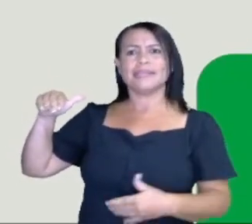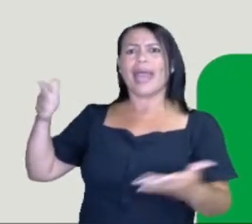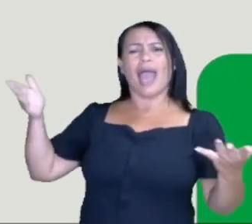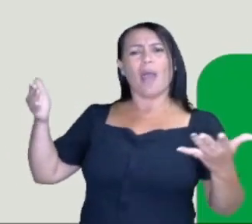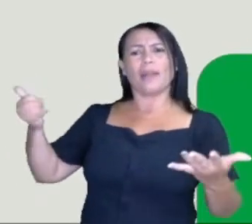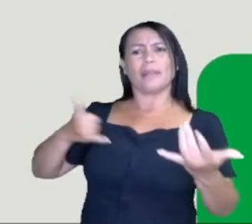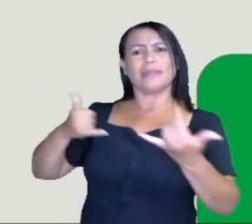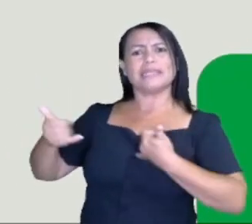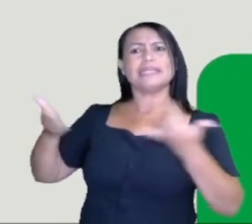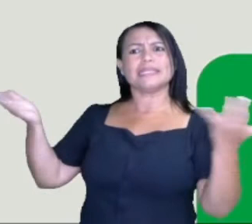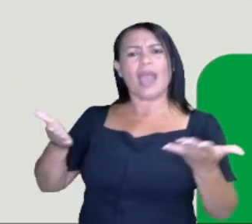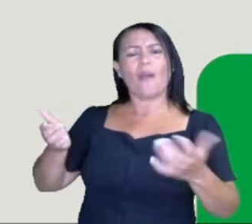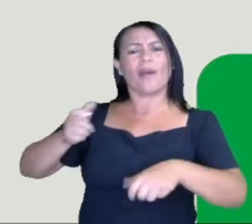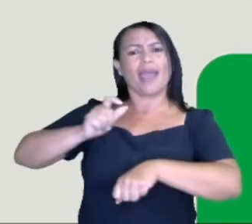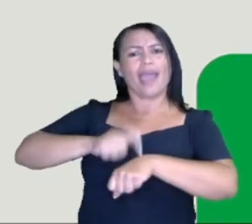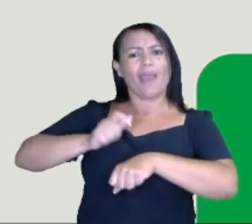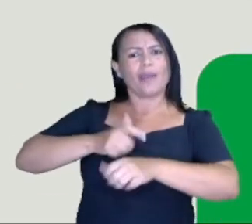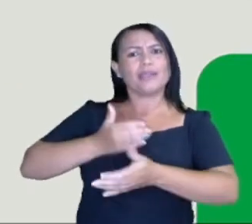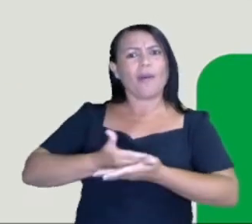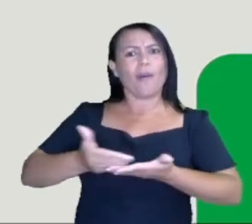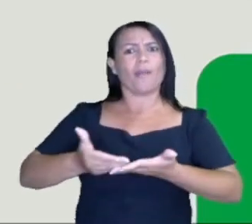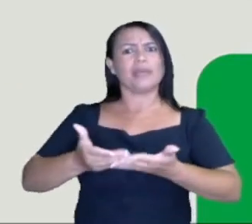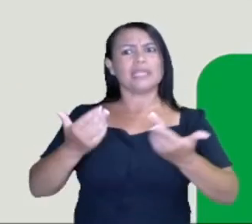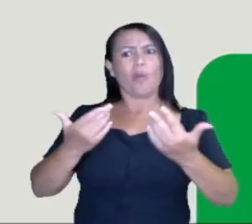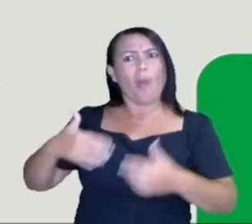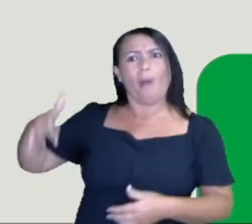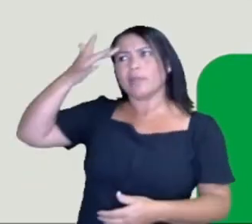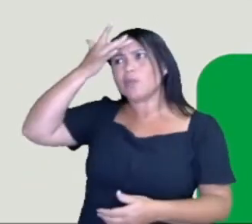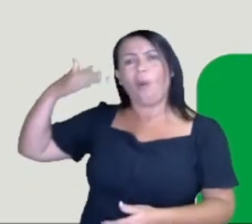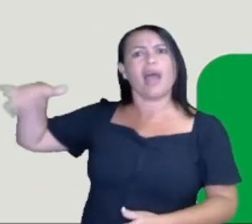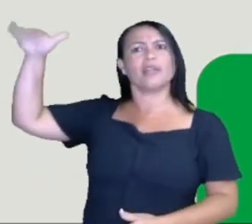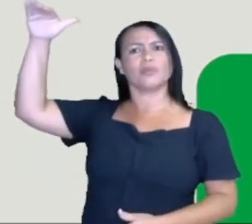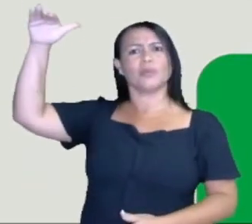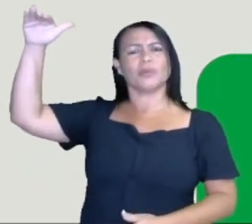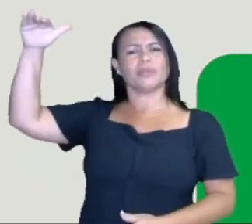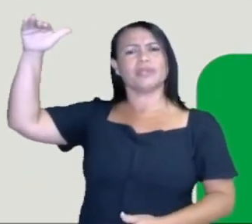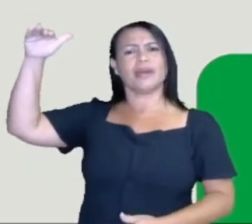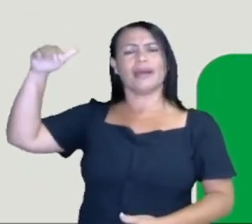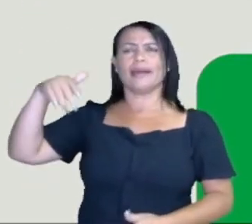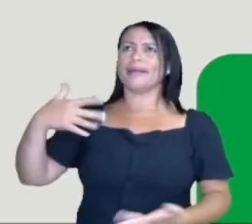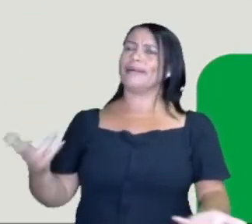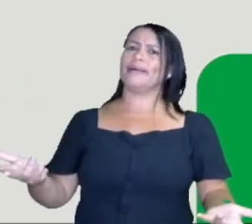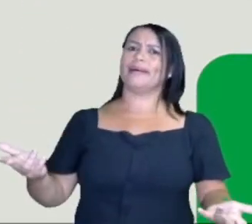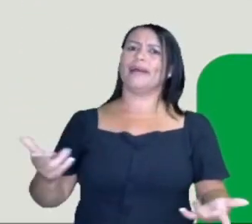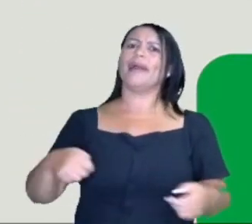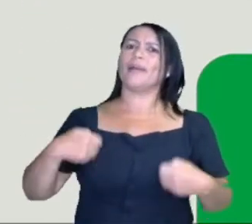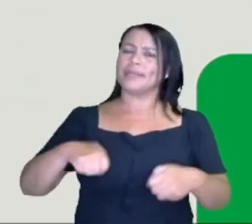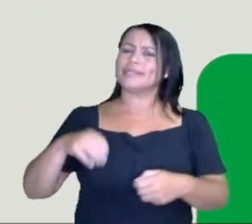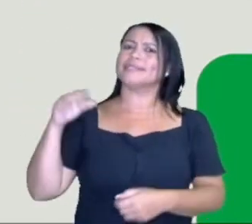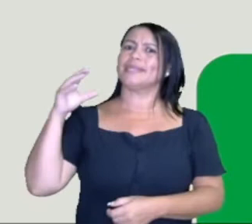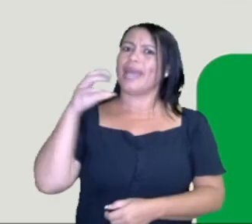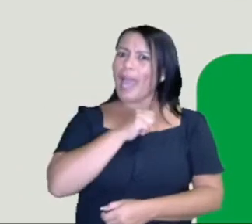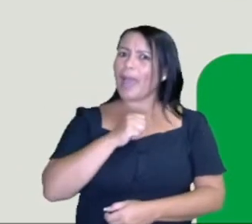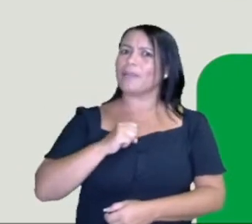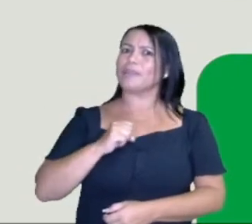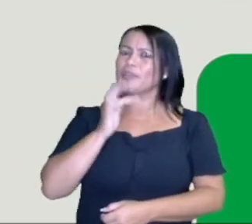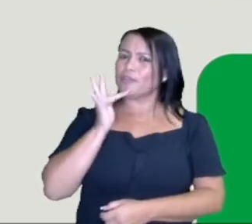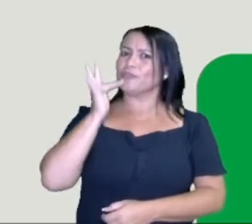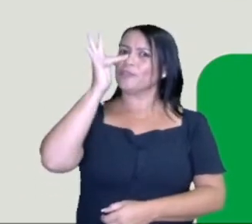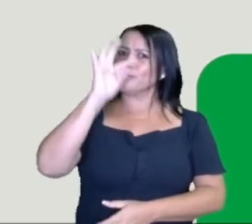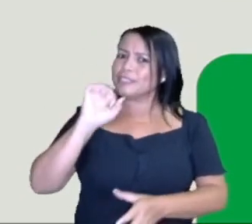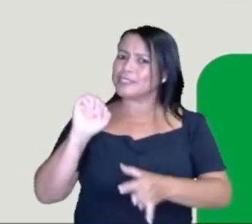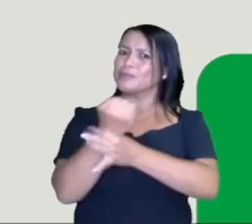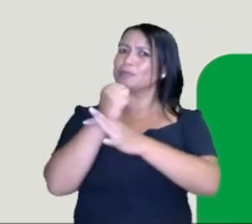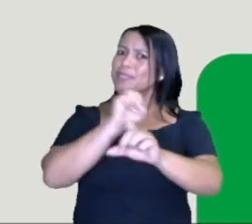dizem que é hora de começar a agir como um adulto. Nesse ritmo, serei elegível para a segurança